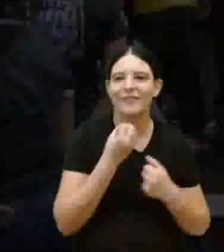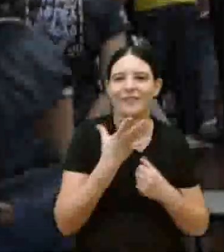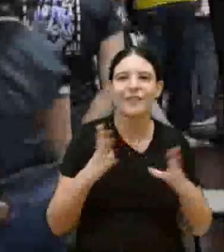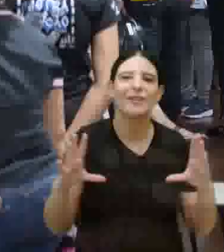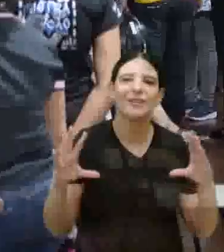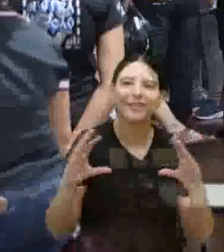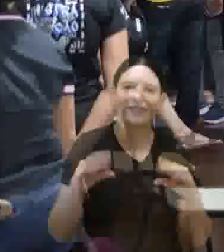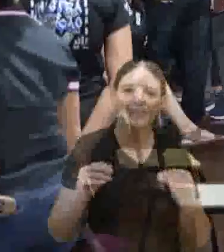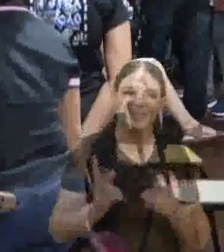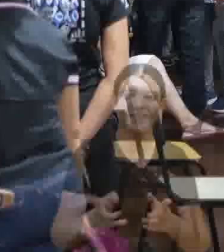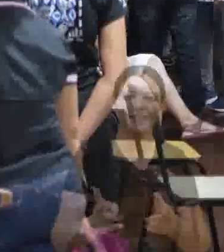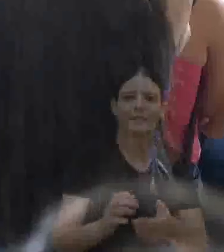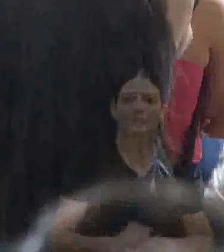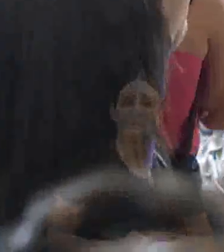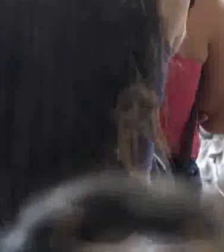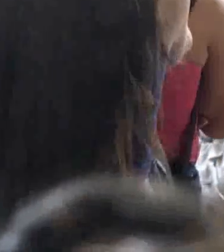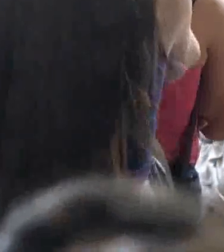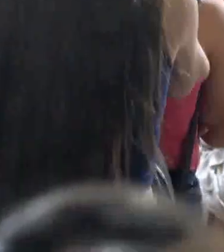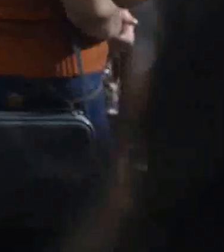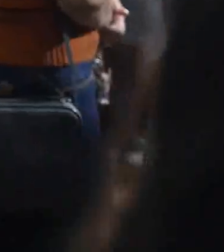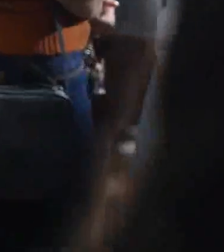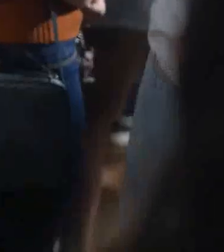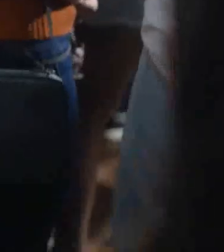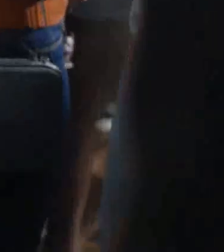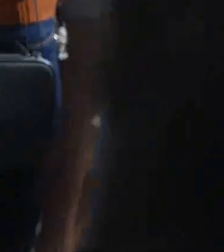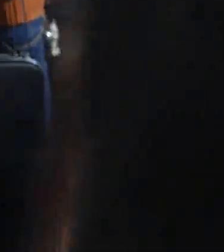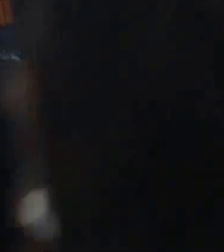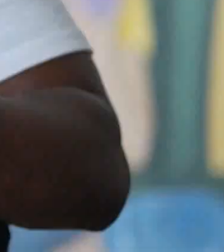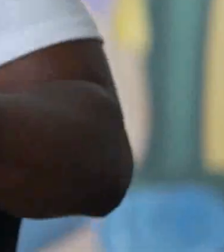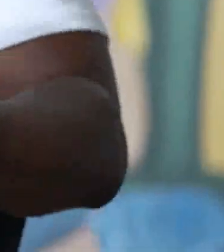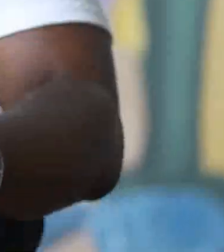levanta. Pessoas caminham por todo o espaço.